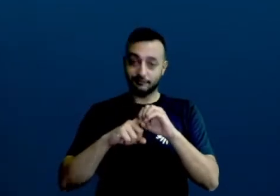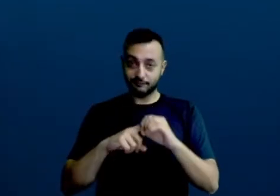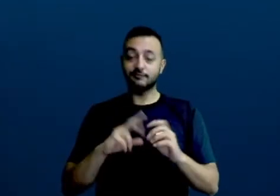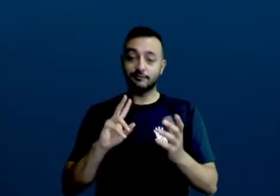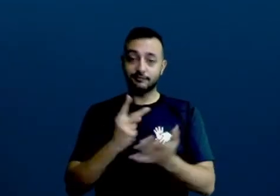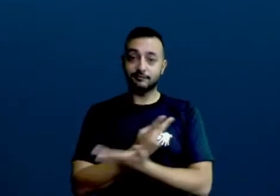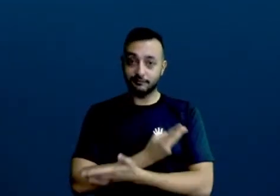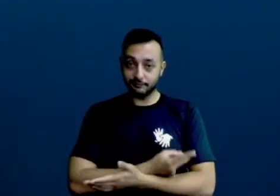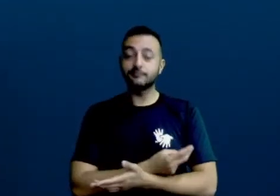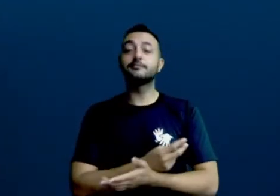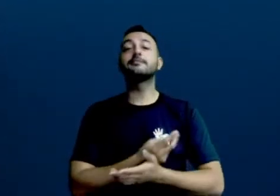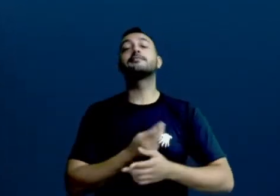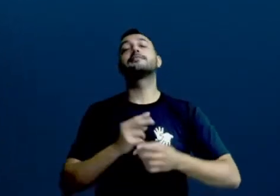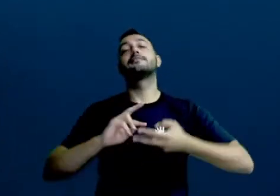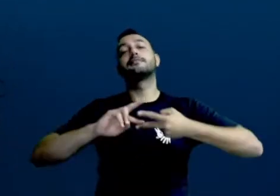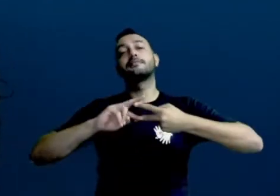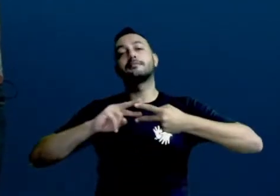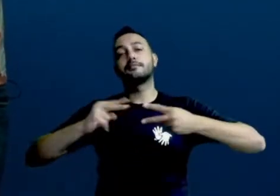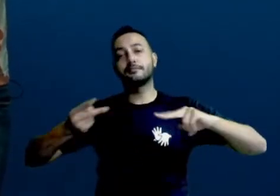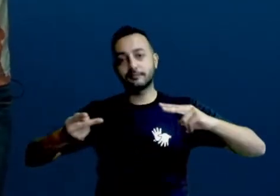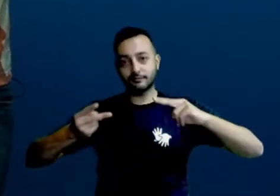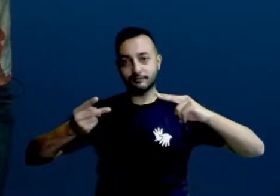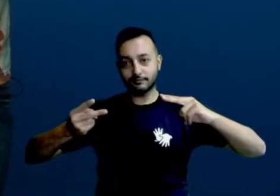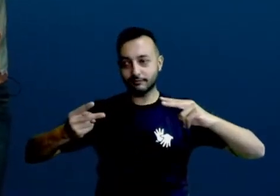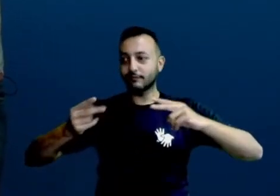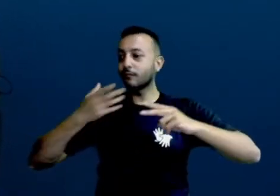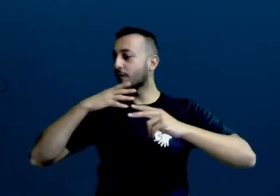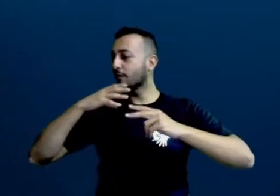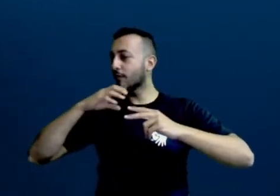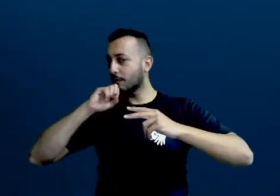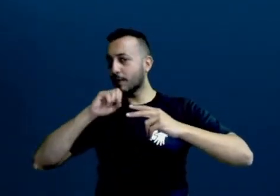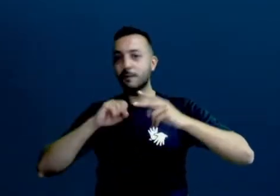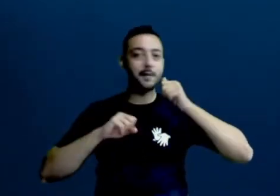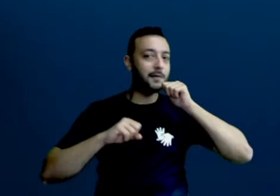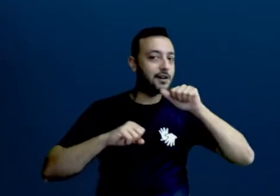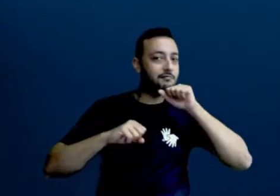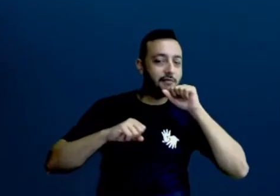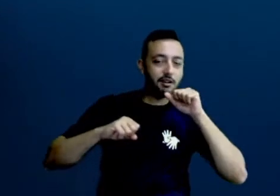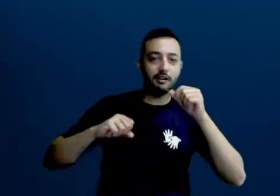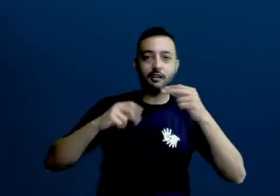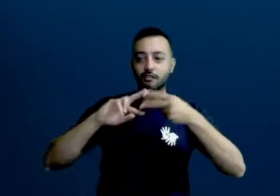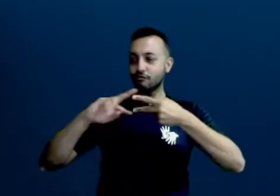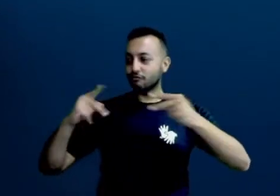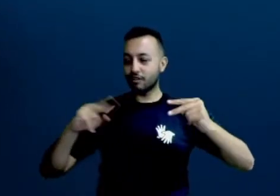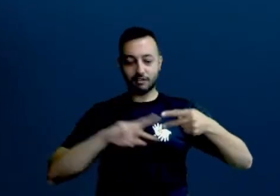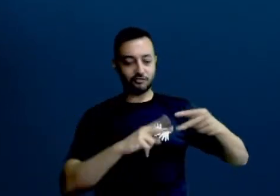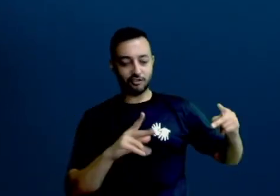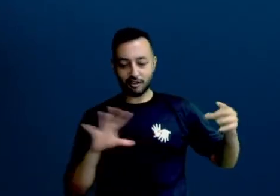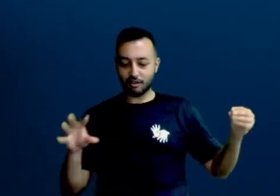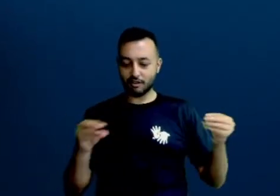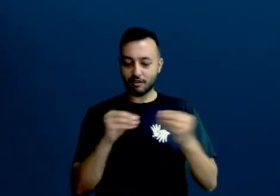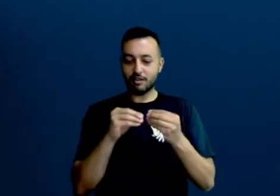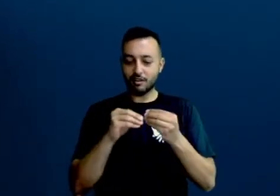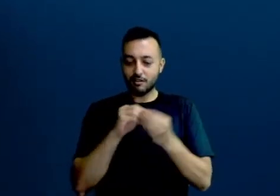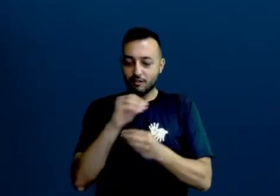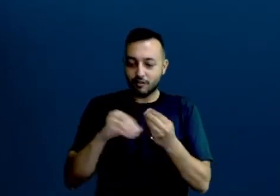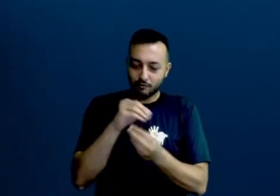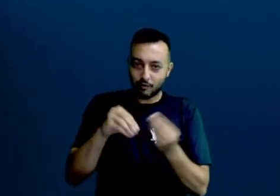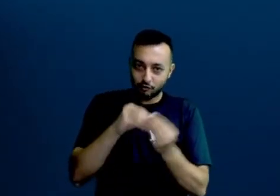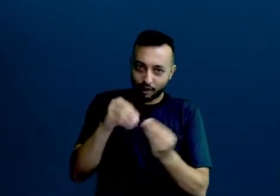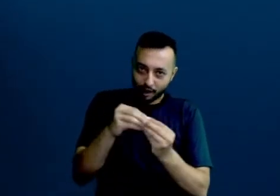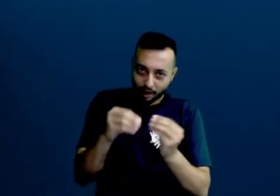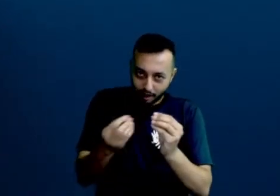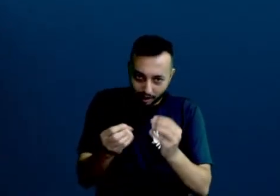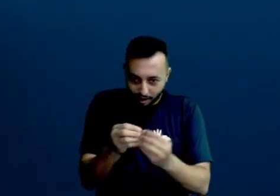óvulo é esse material genético vai se misturar e vai constituir Tá certo a formação de